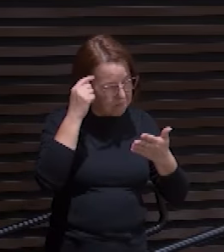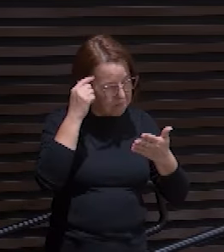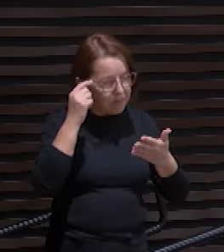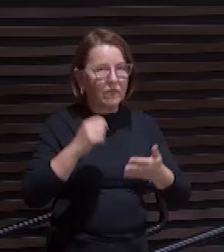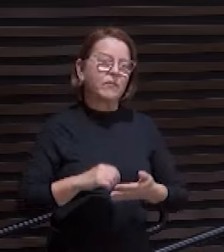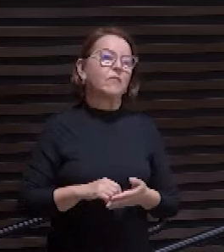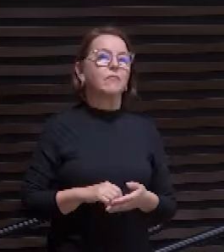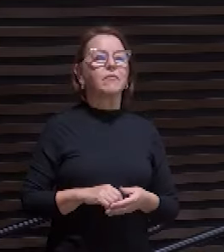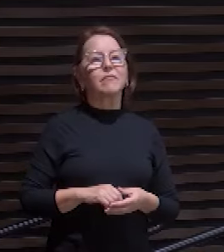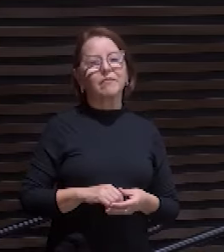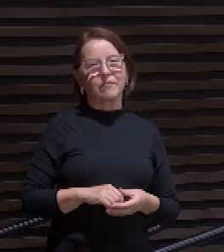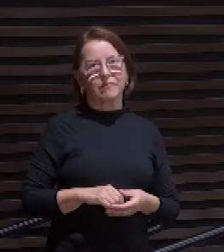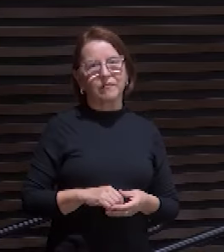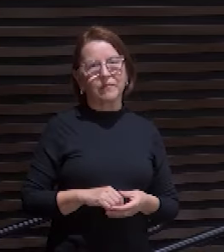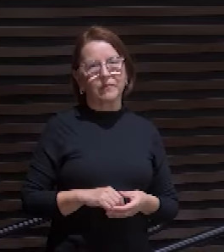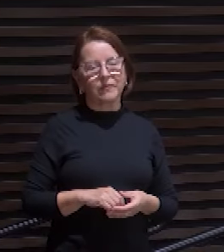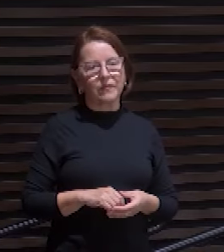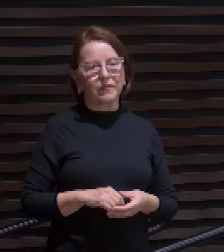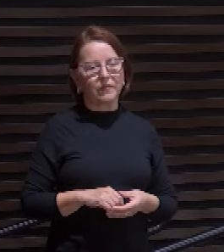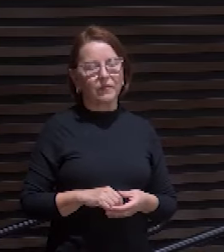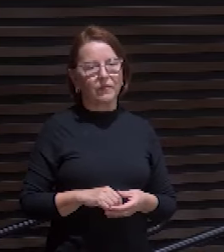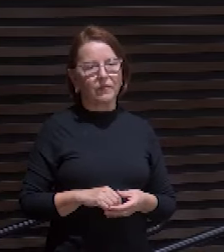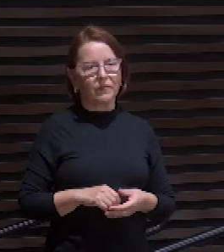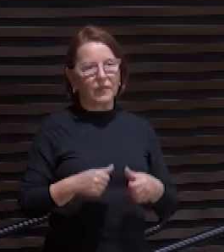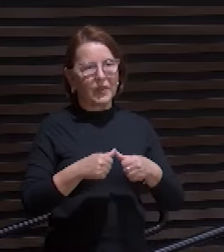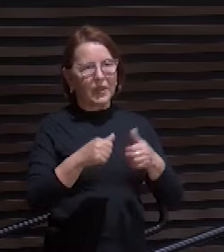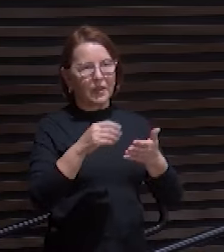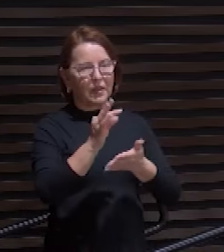de 6 a 10, ele vai tratar aqui